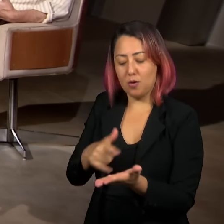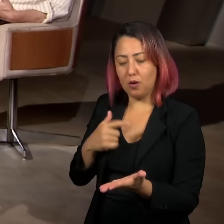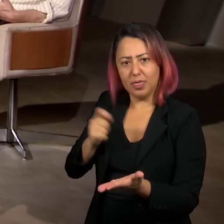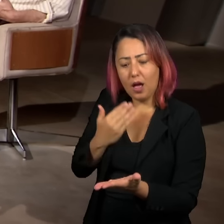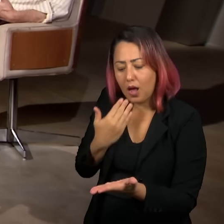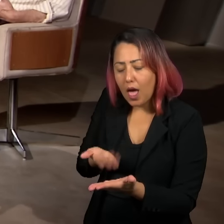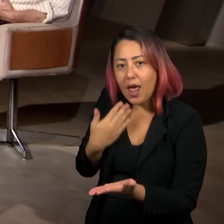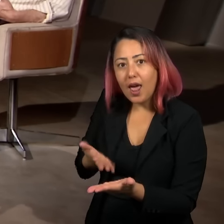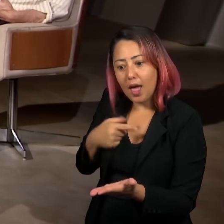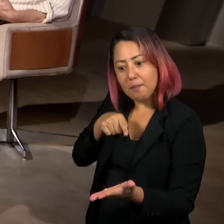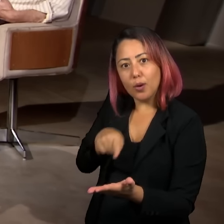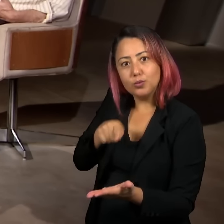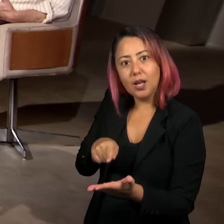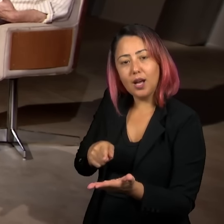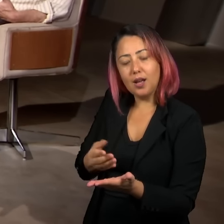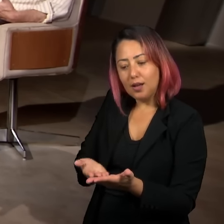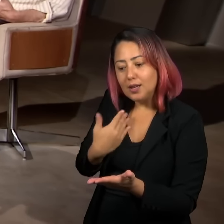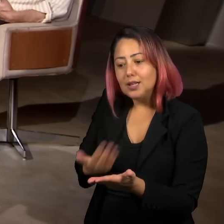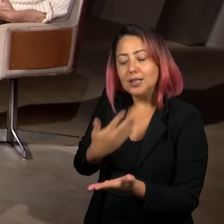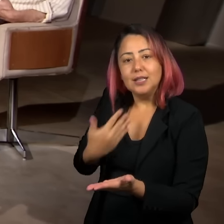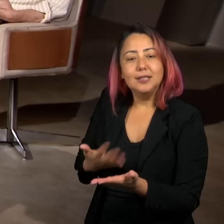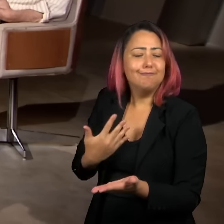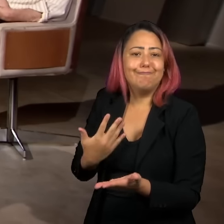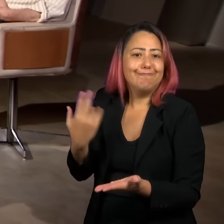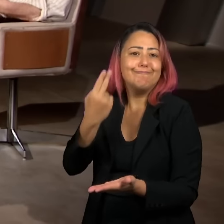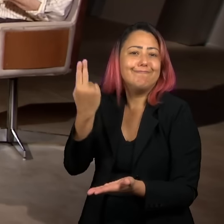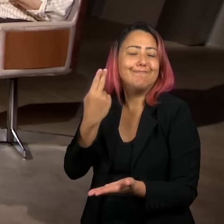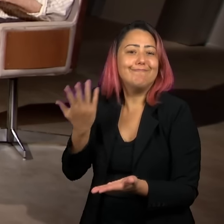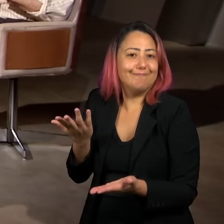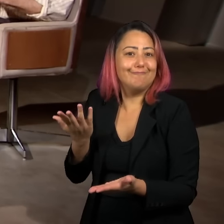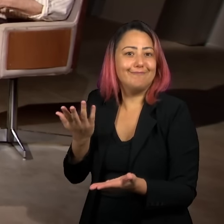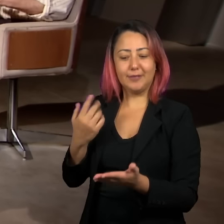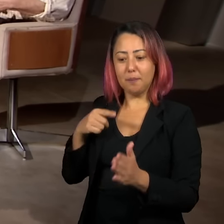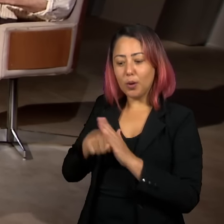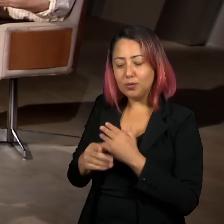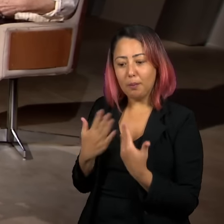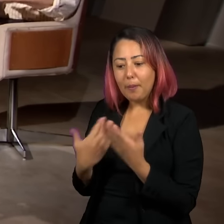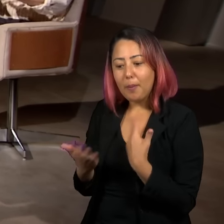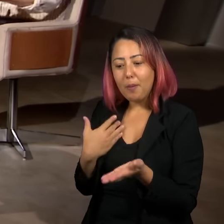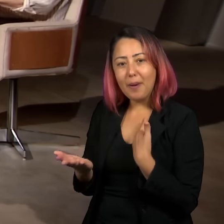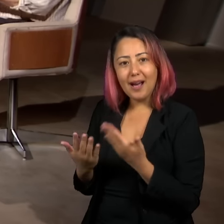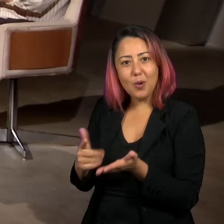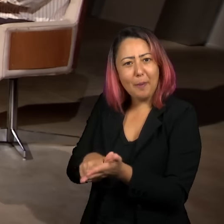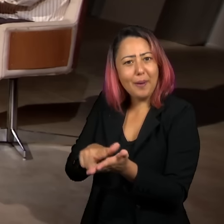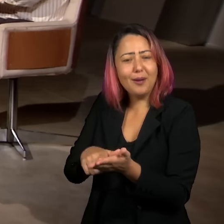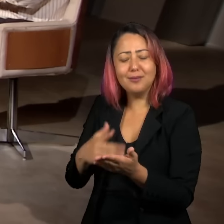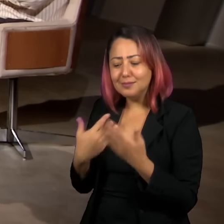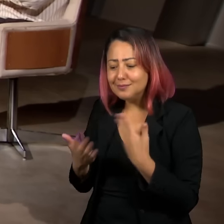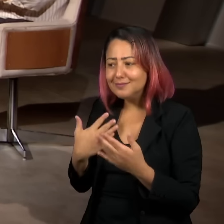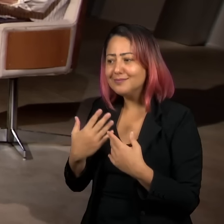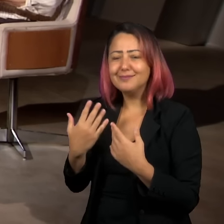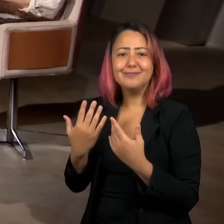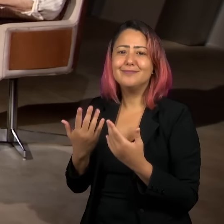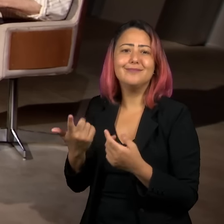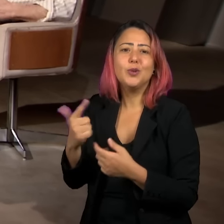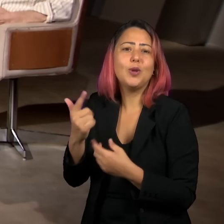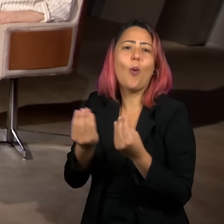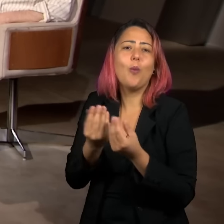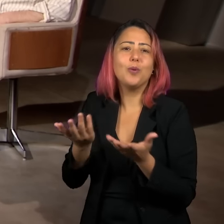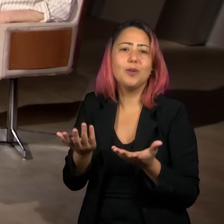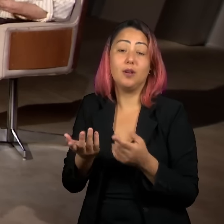fazer essa pergunta para uma enciclopédia receber uma resposta da enciclopédia e falar bom serve não serve tá bom não tá bom